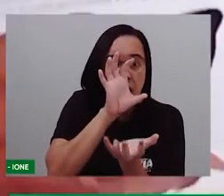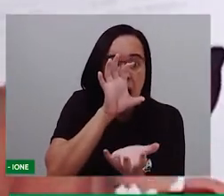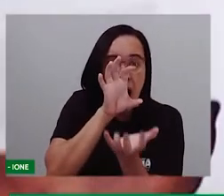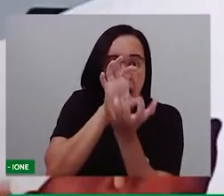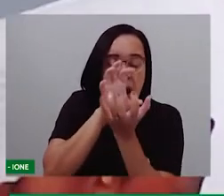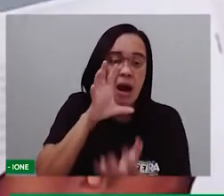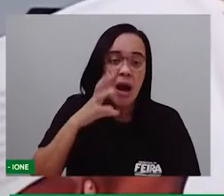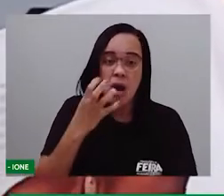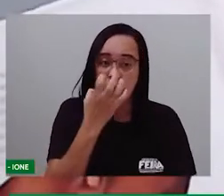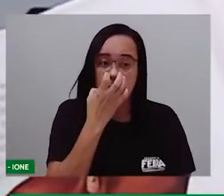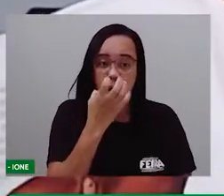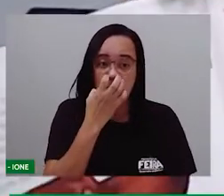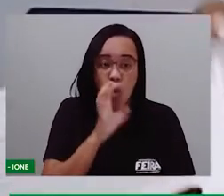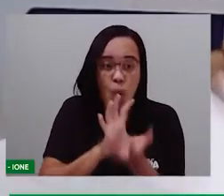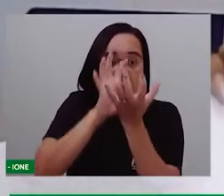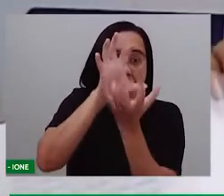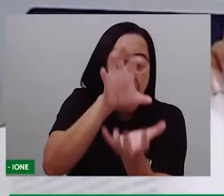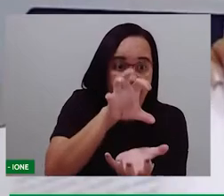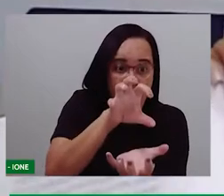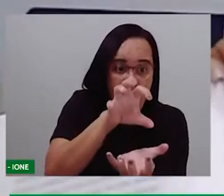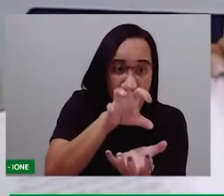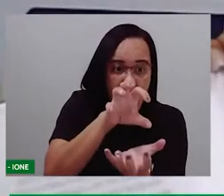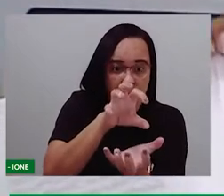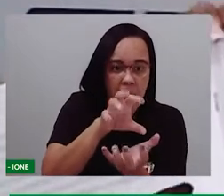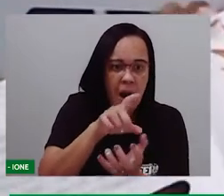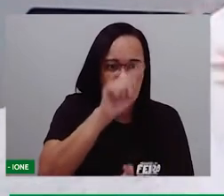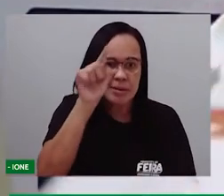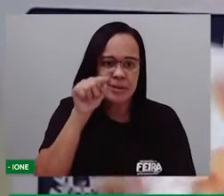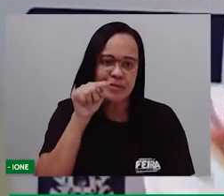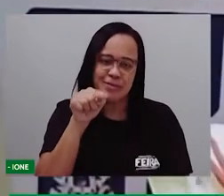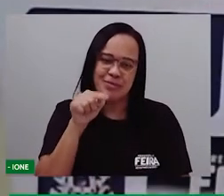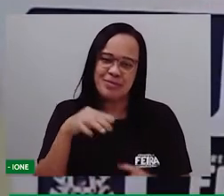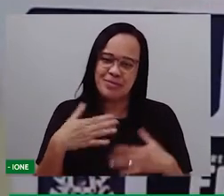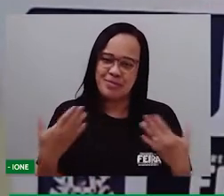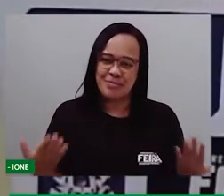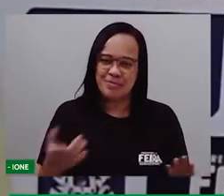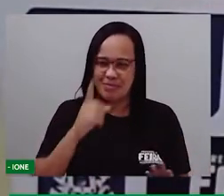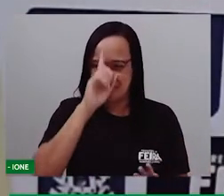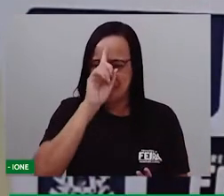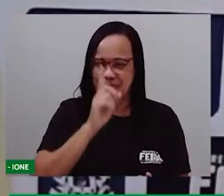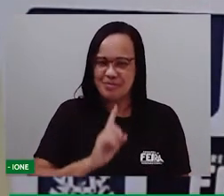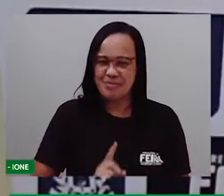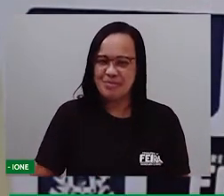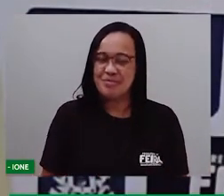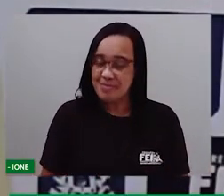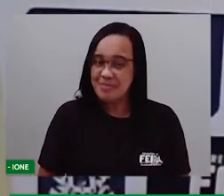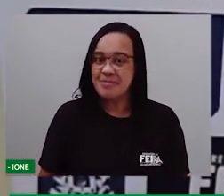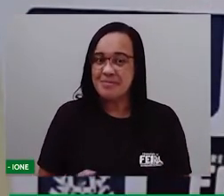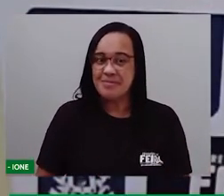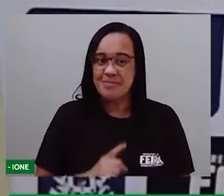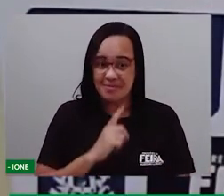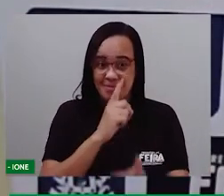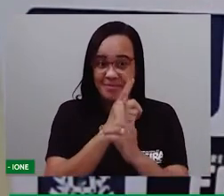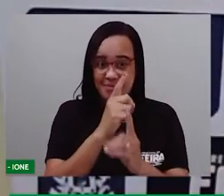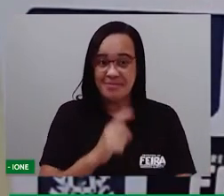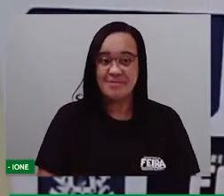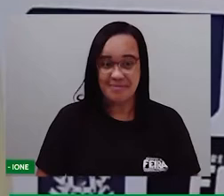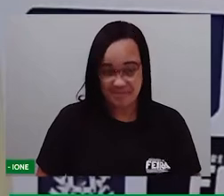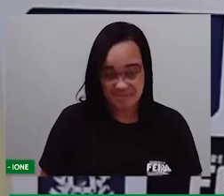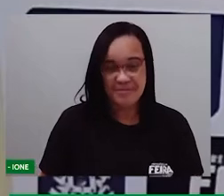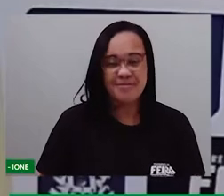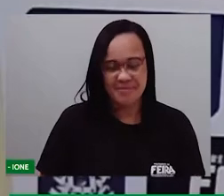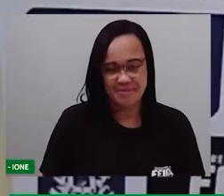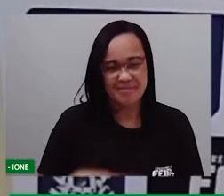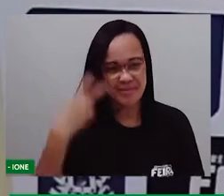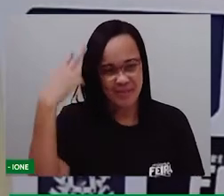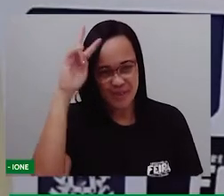que cachorro o meu o passarinho e a gente vai descobrir o restante